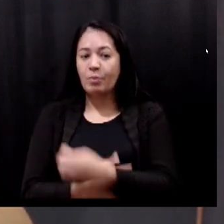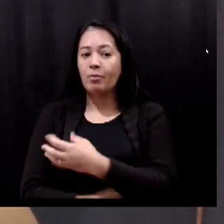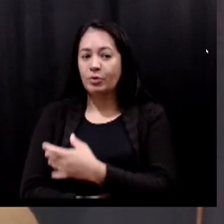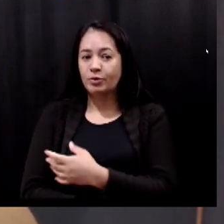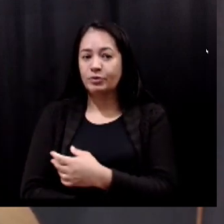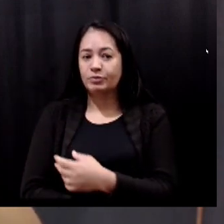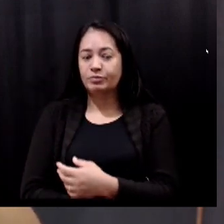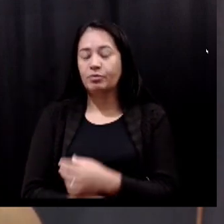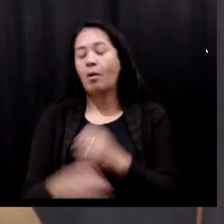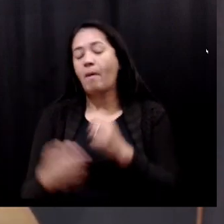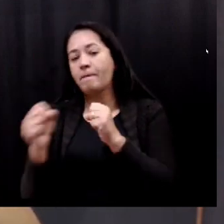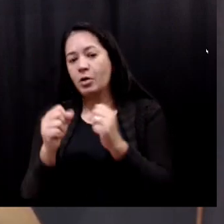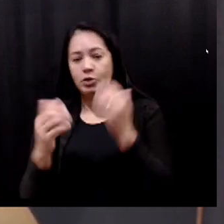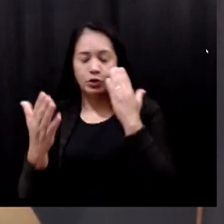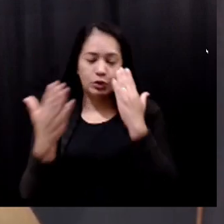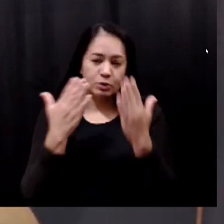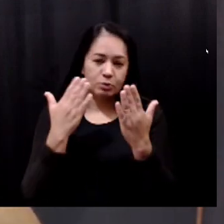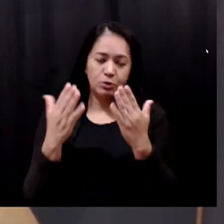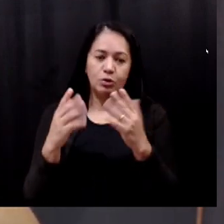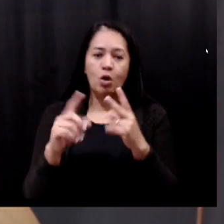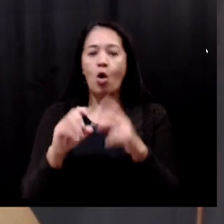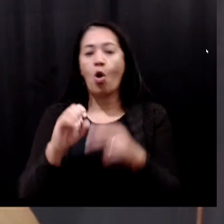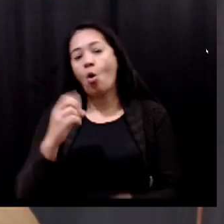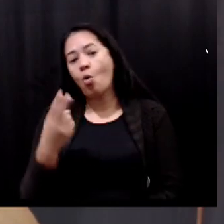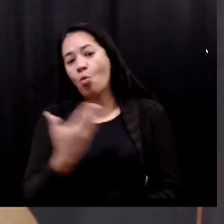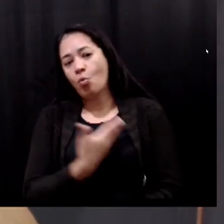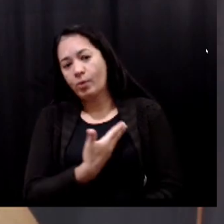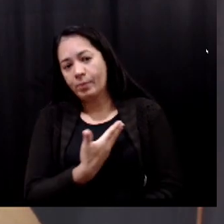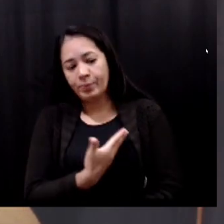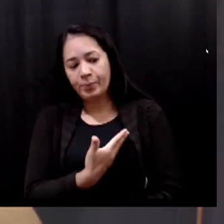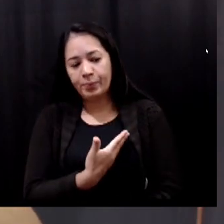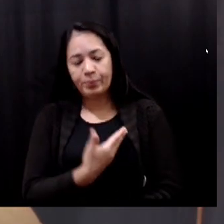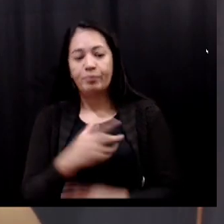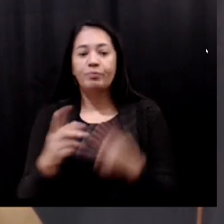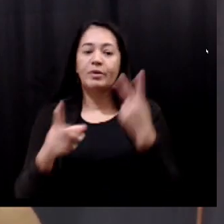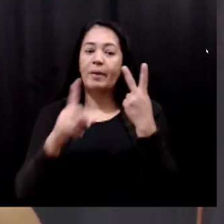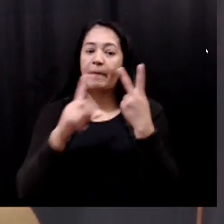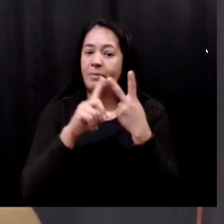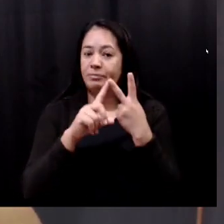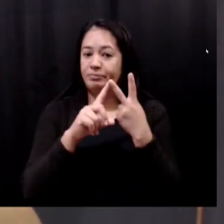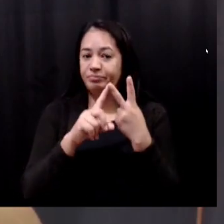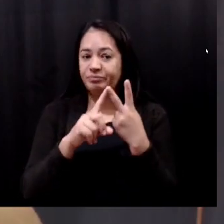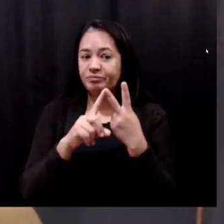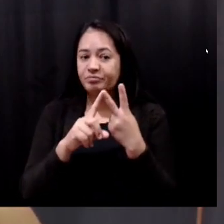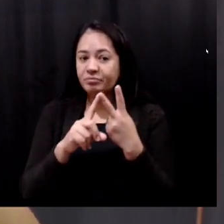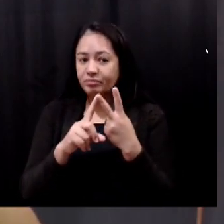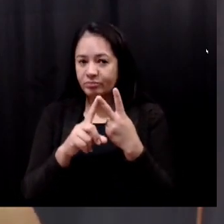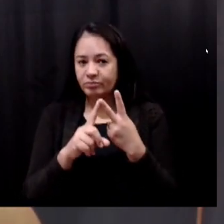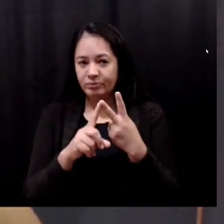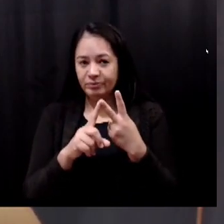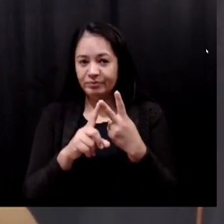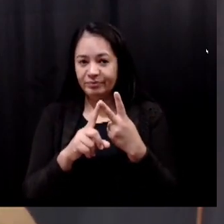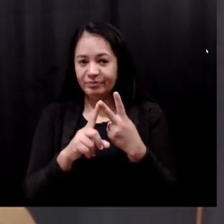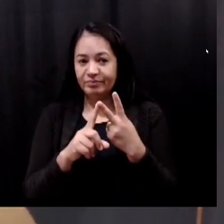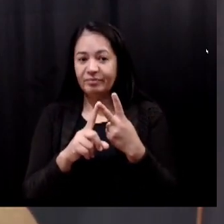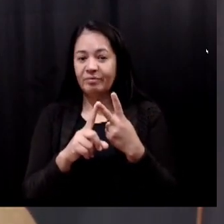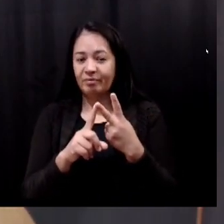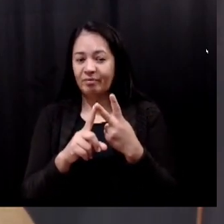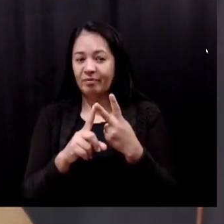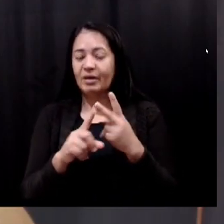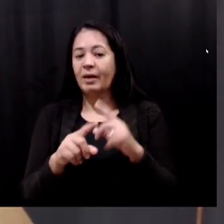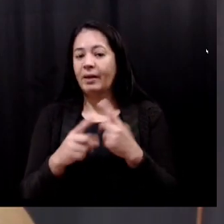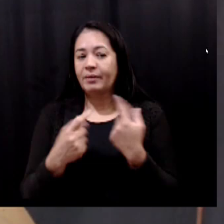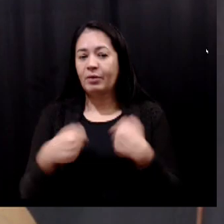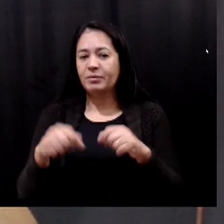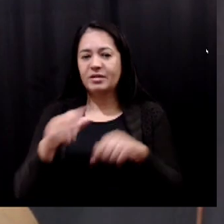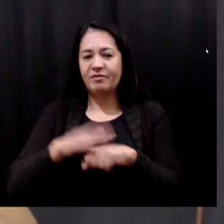psicólogo, por exemplo, ou pode ser um amigo. A gente vai precisar, não que eles façam as mesmas funções, tá? Mas eles vão ter aquele acolhimento do